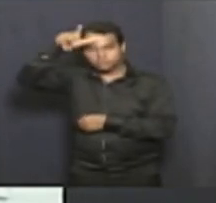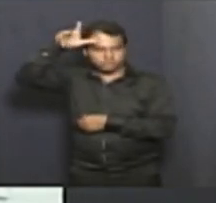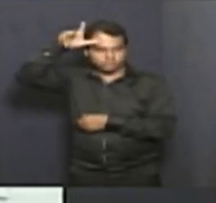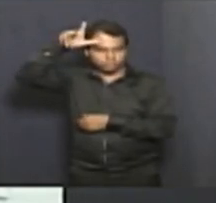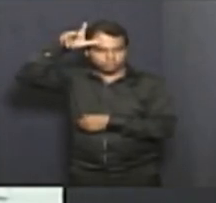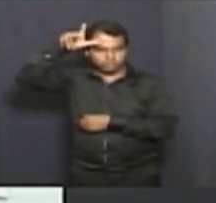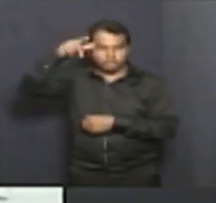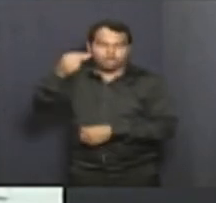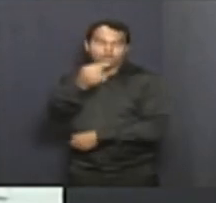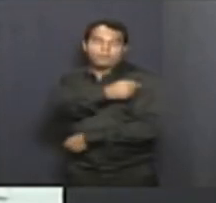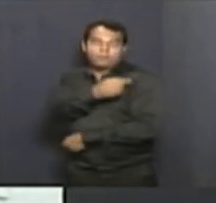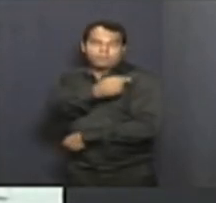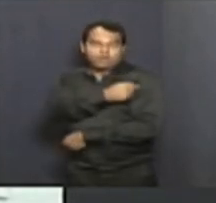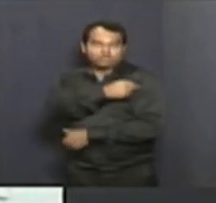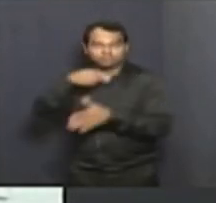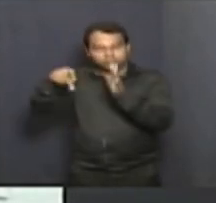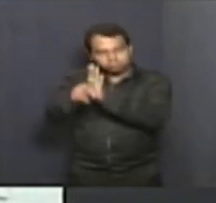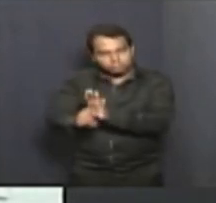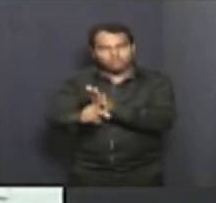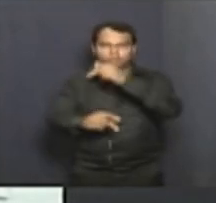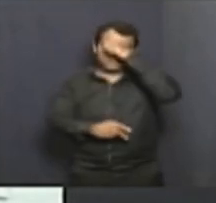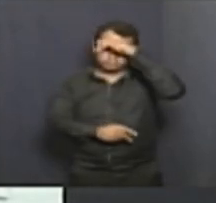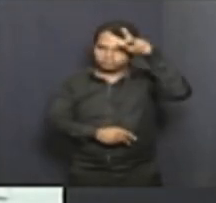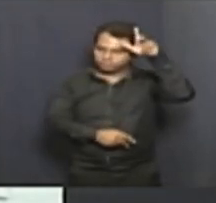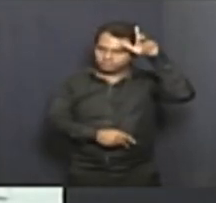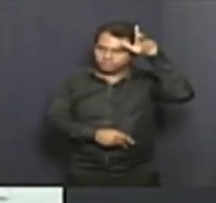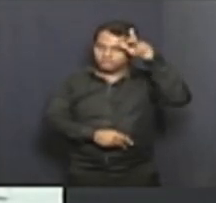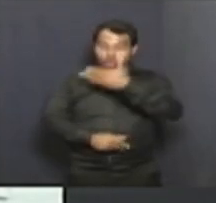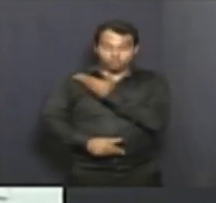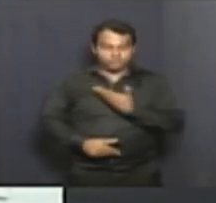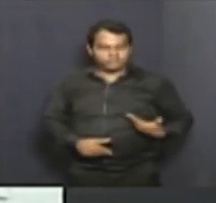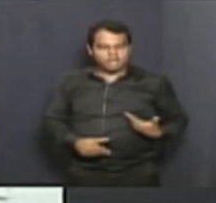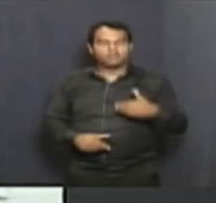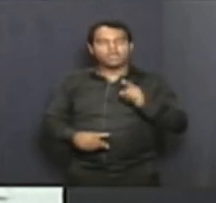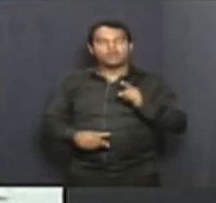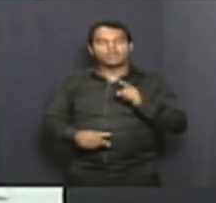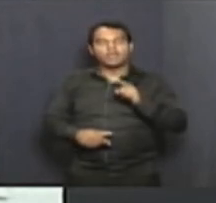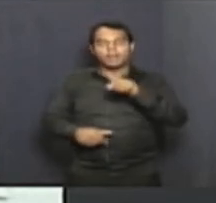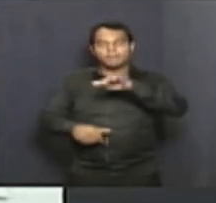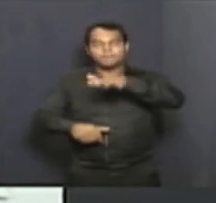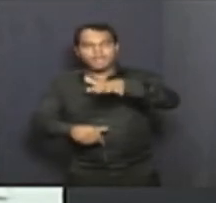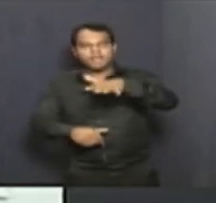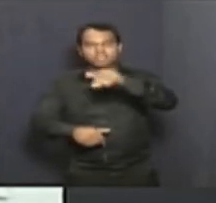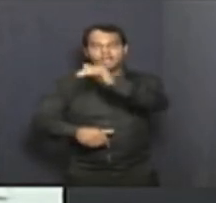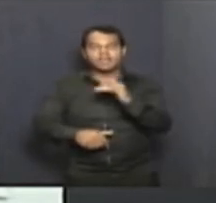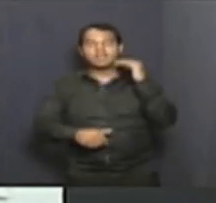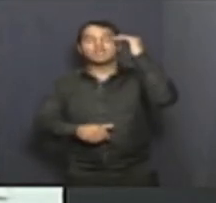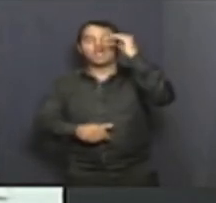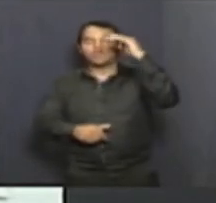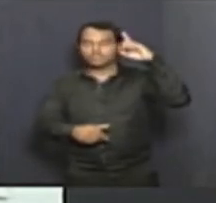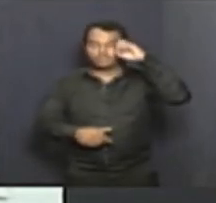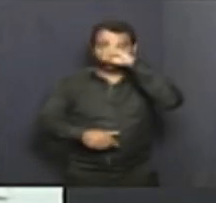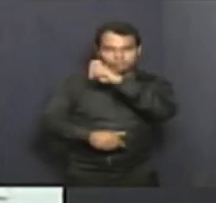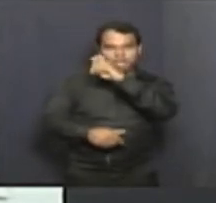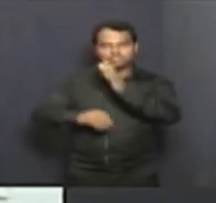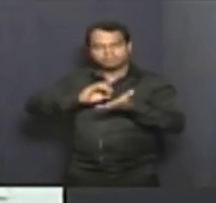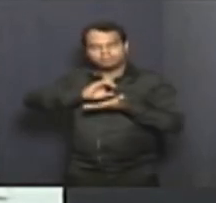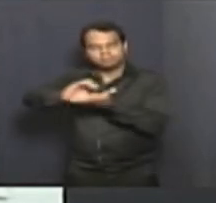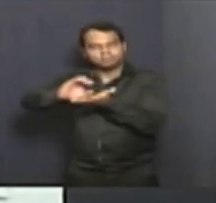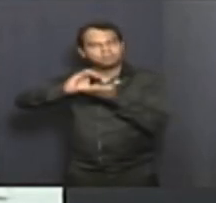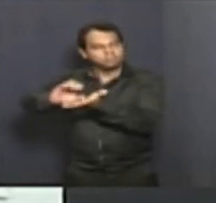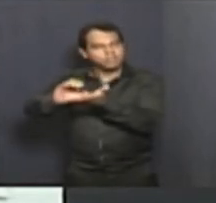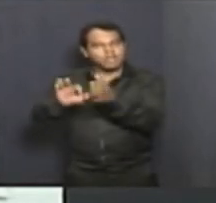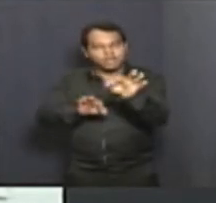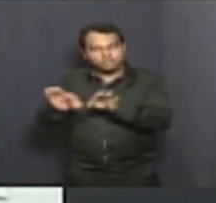é atendimento municipal o estado entra na média alta complexidade tem ajudado muito a estruturação